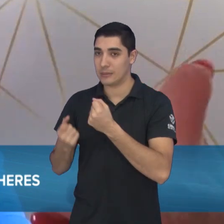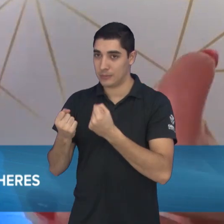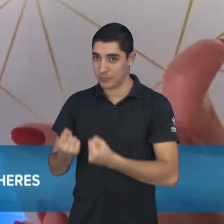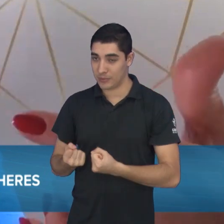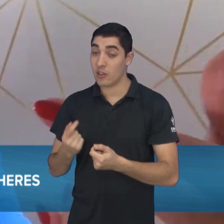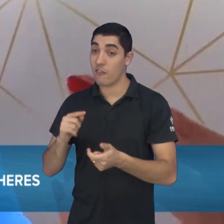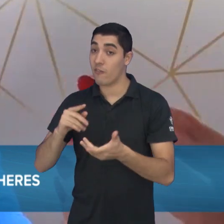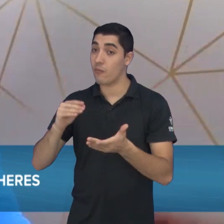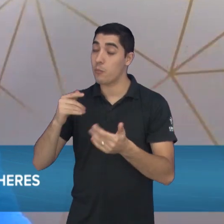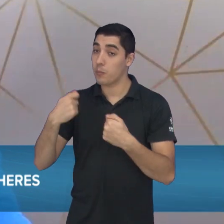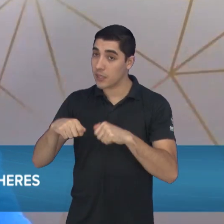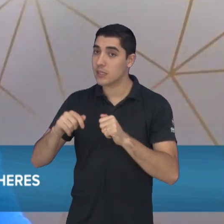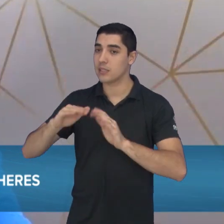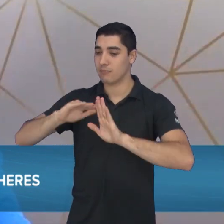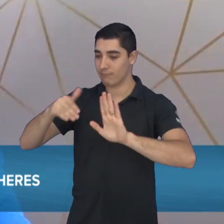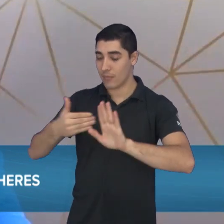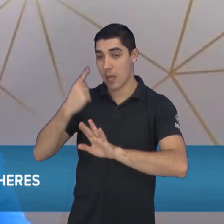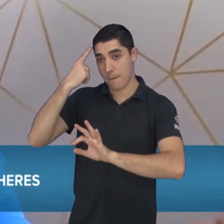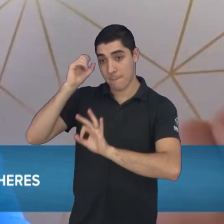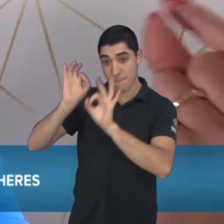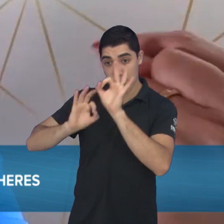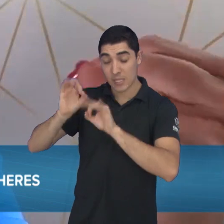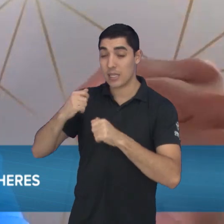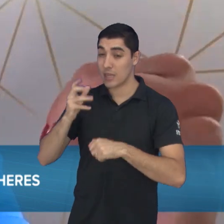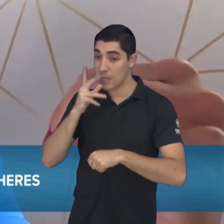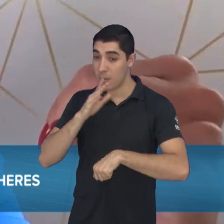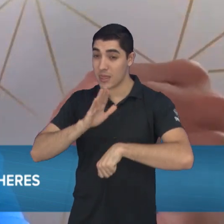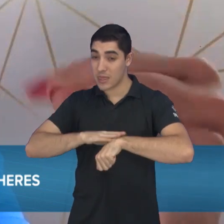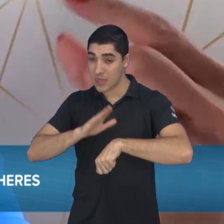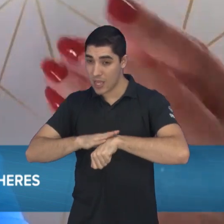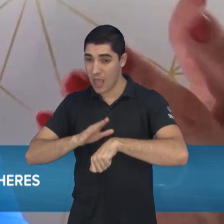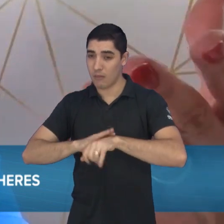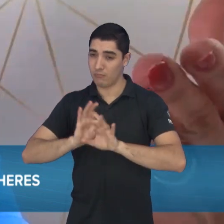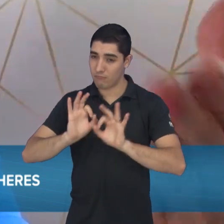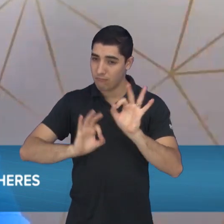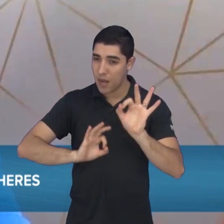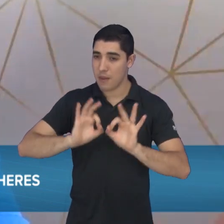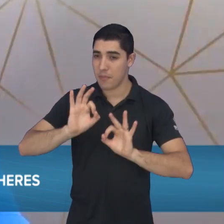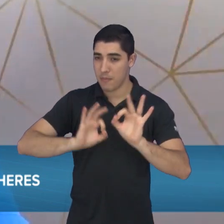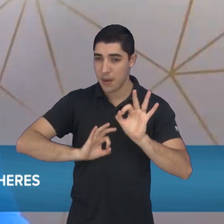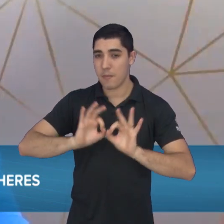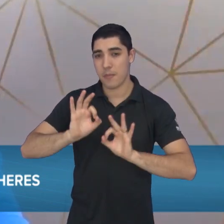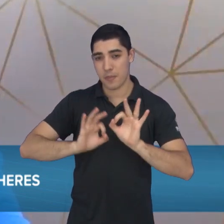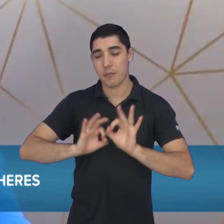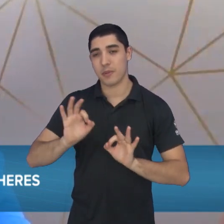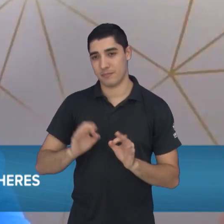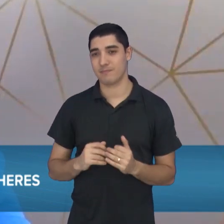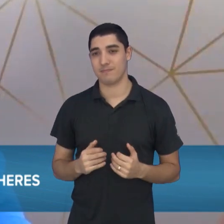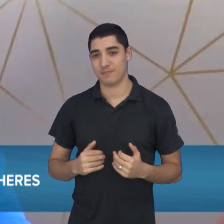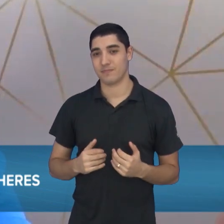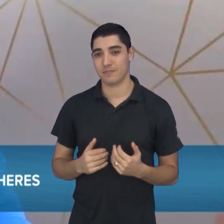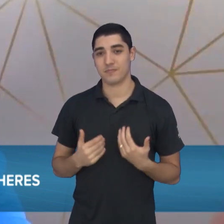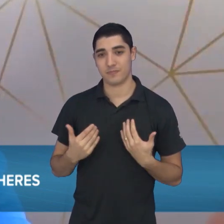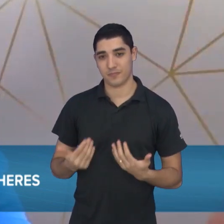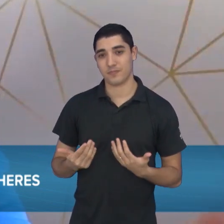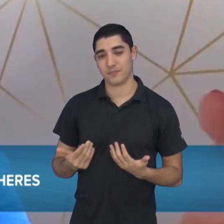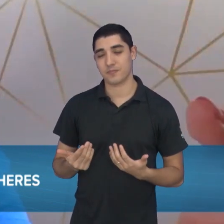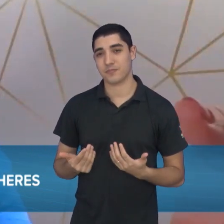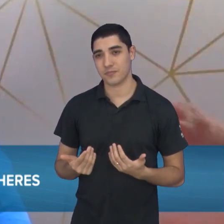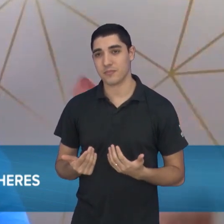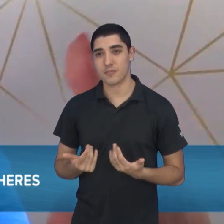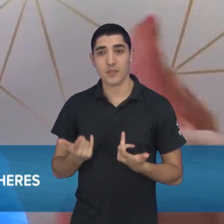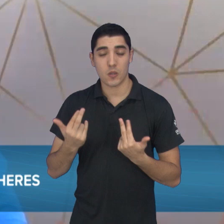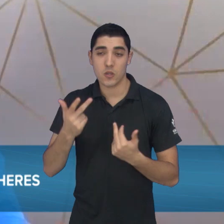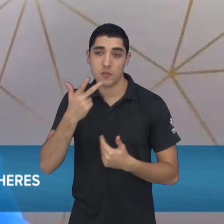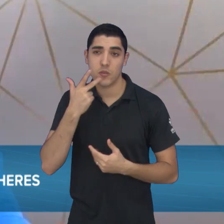planejamento. Isso demanda tempo, e isso vai demandar um tempo disso que você está falando, né, Dani? Como é